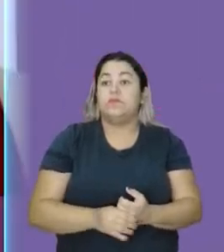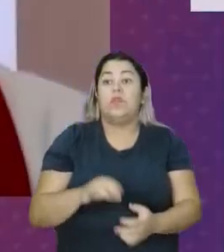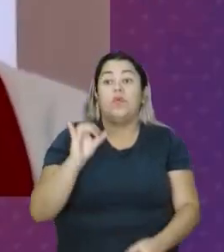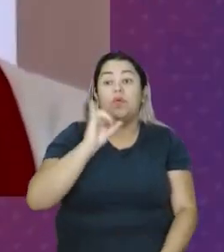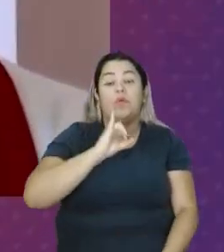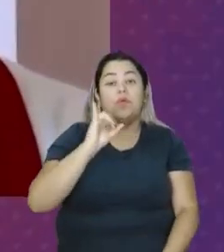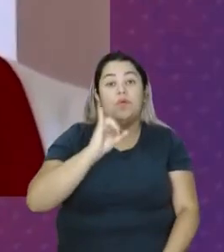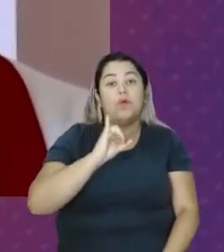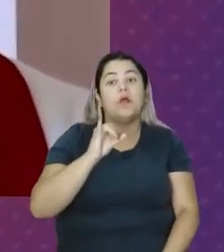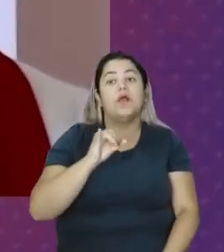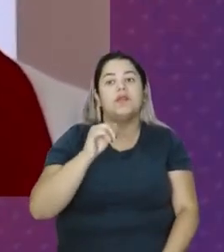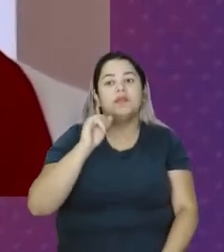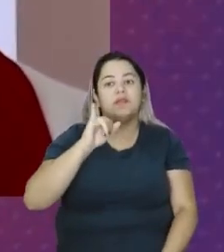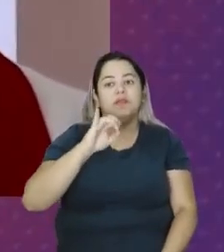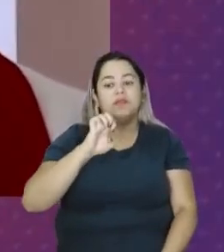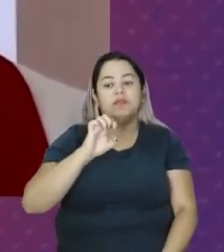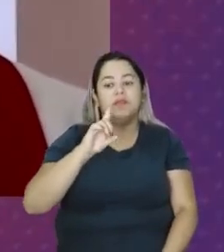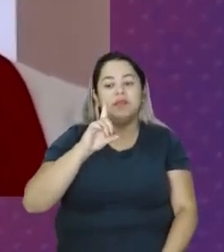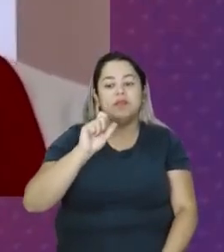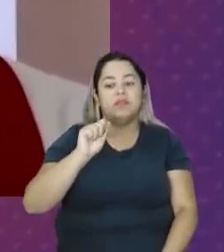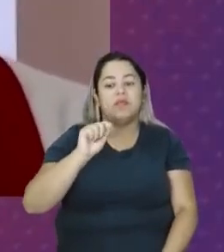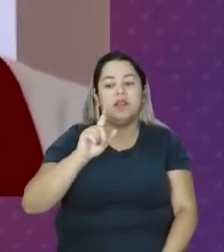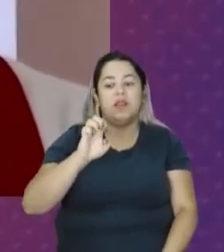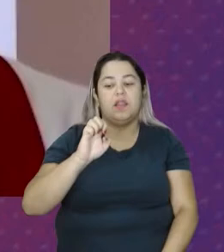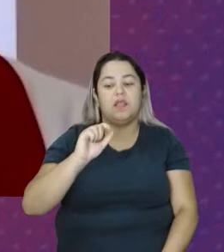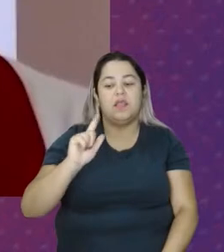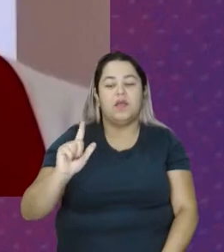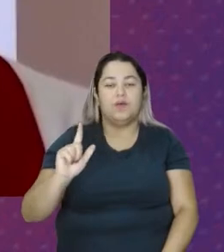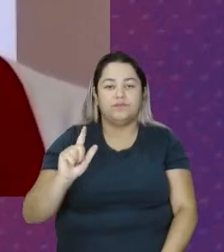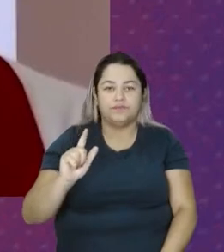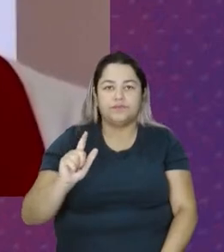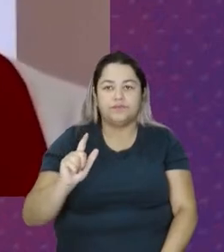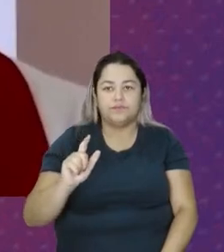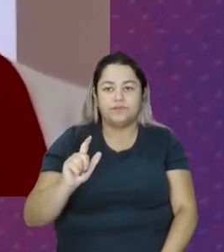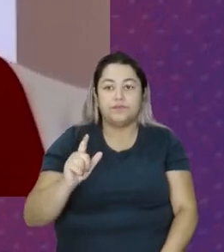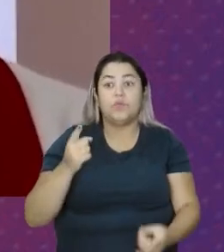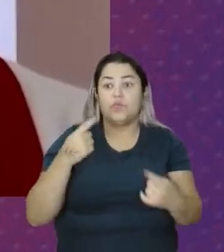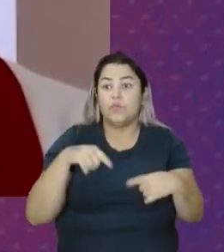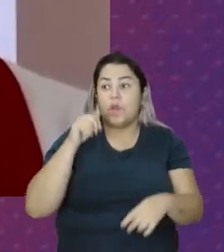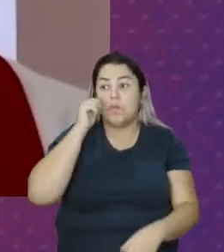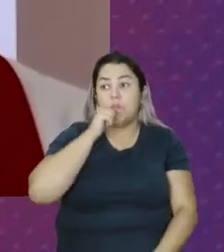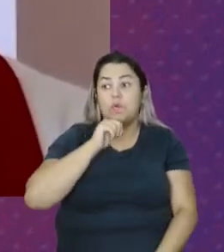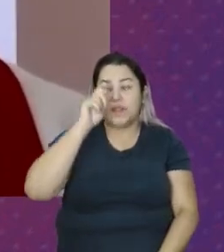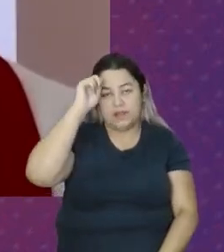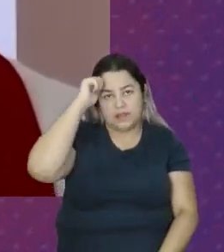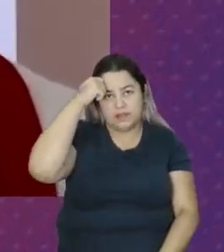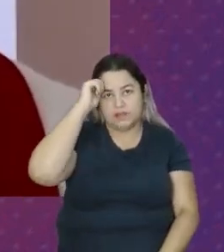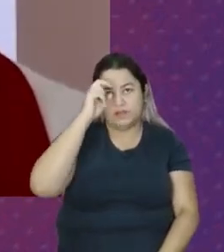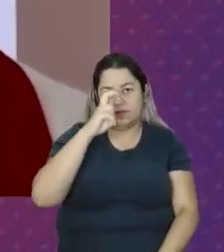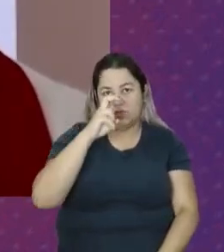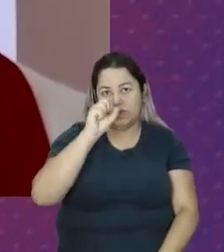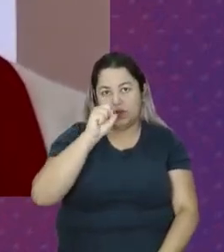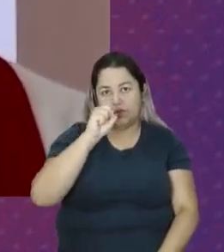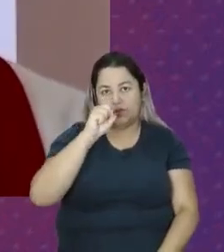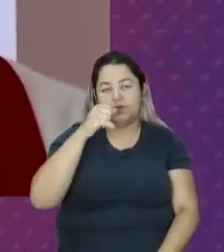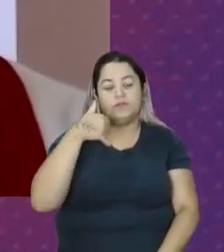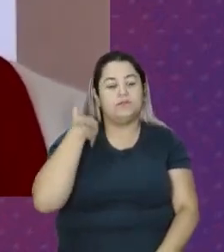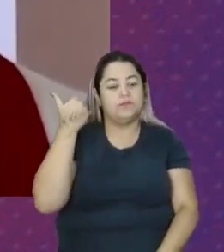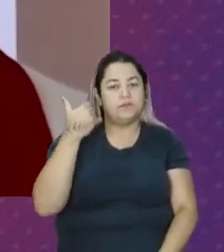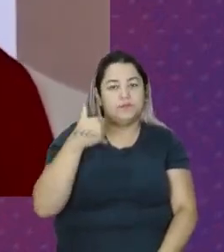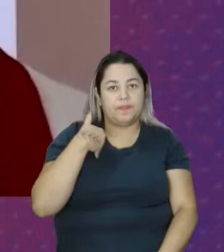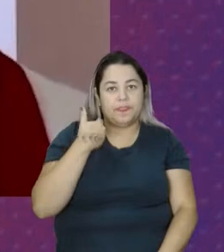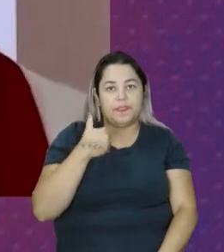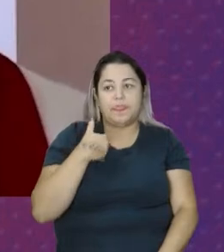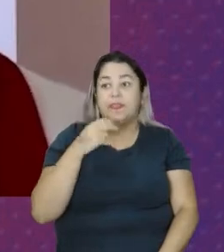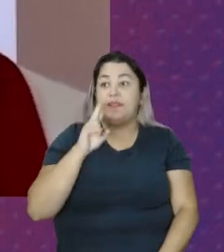Olá, eu sou Ieda Leal, eu sou uma mulher negra de 58 anos, eu